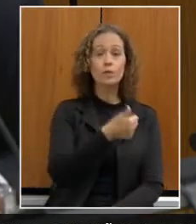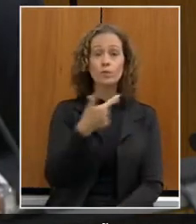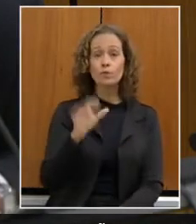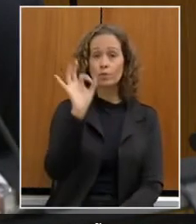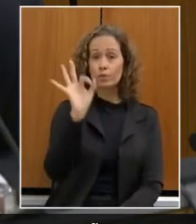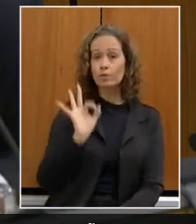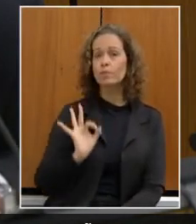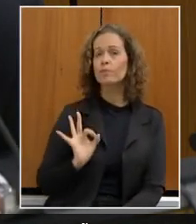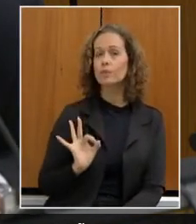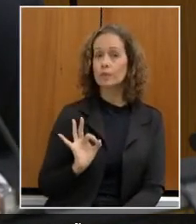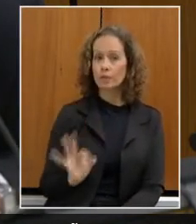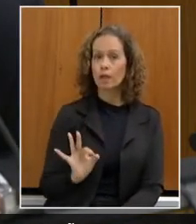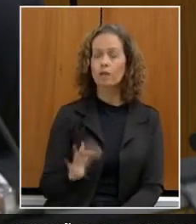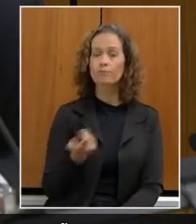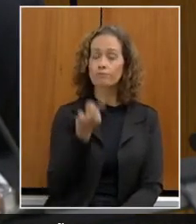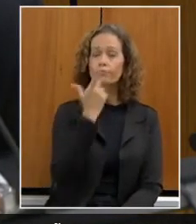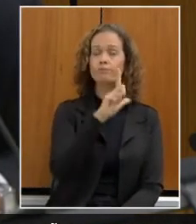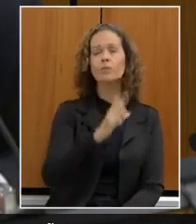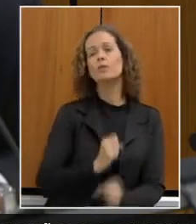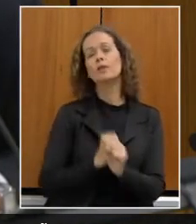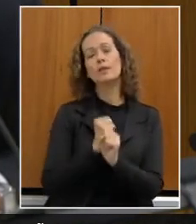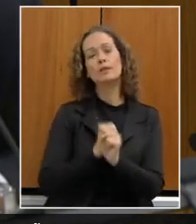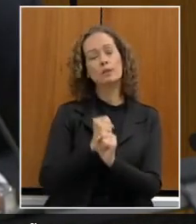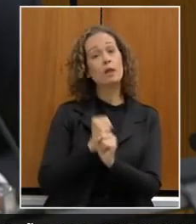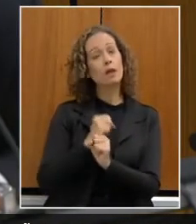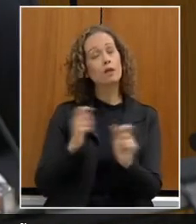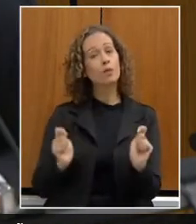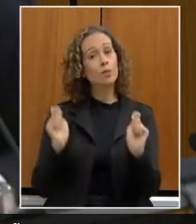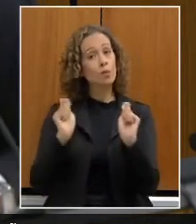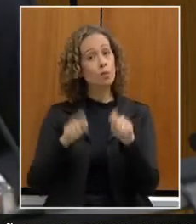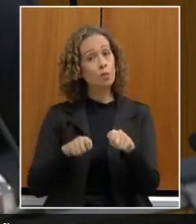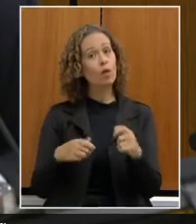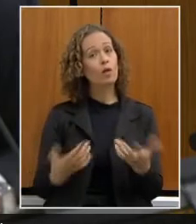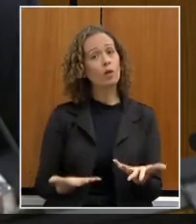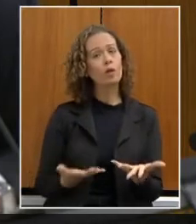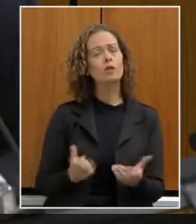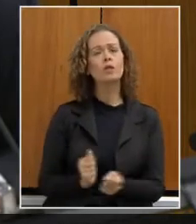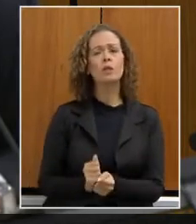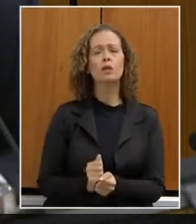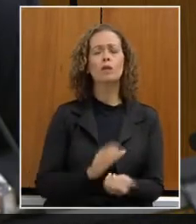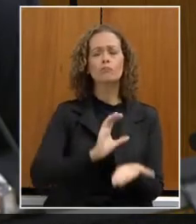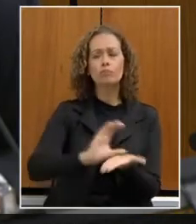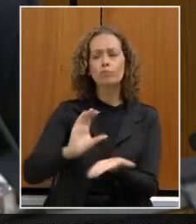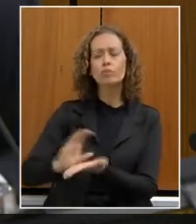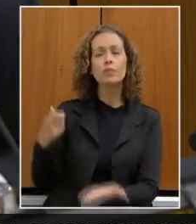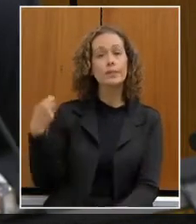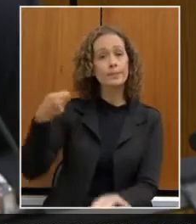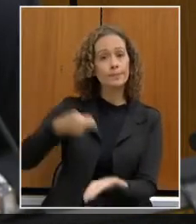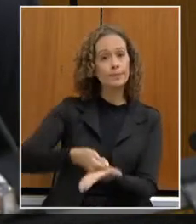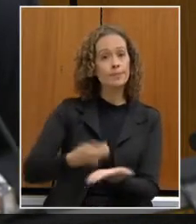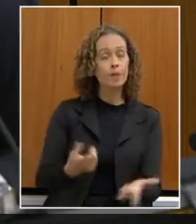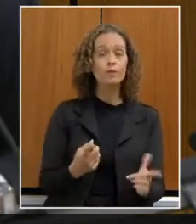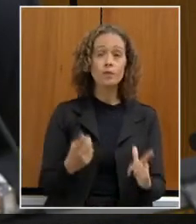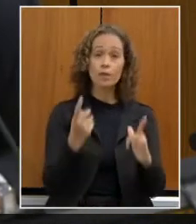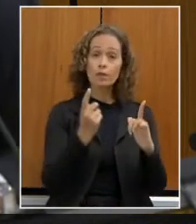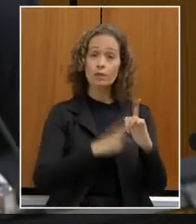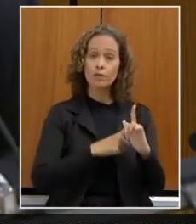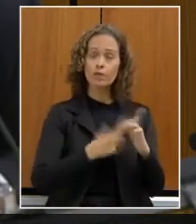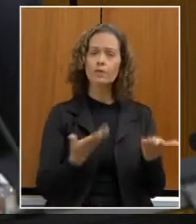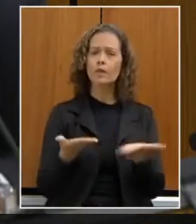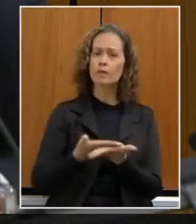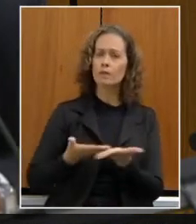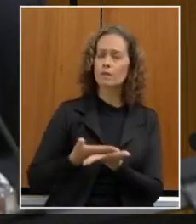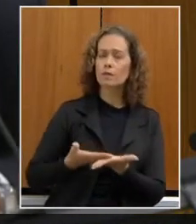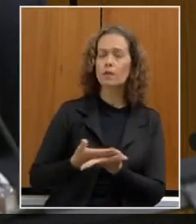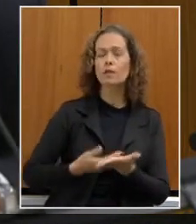serão atingidos esse ano seja basicamente todo empenhado, liquidado e pago. E a dívida seja tratada